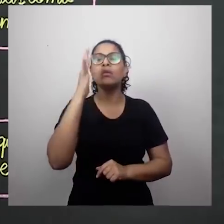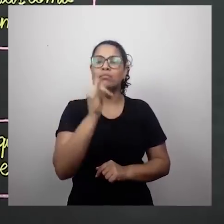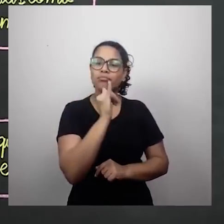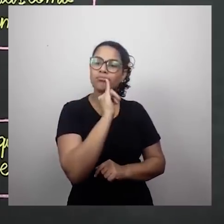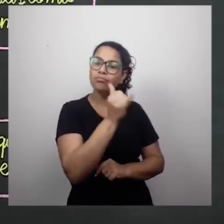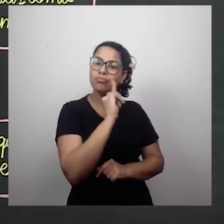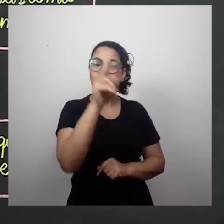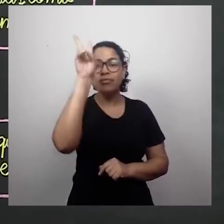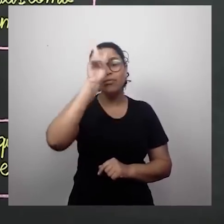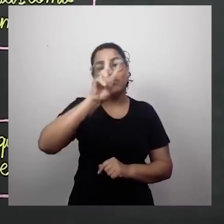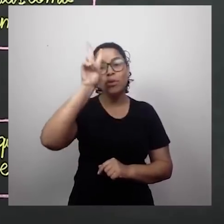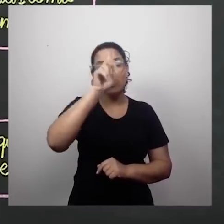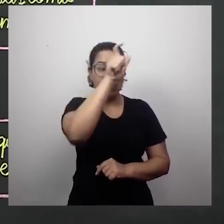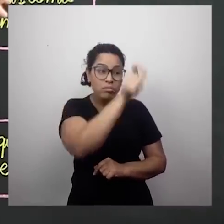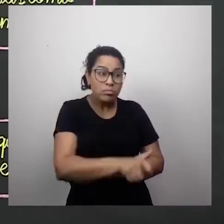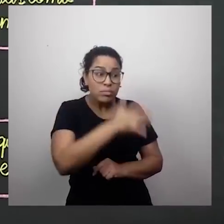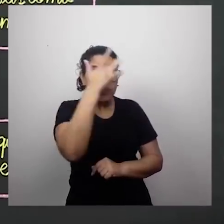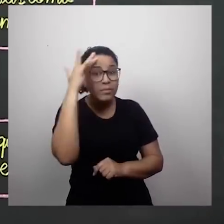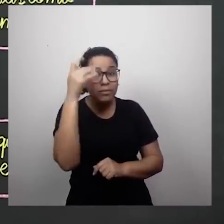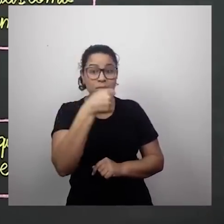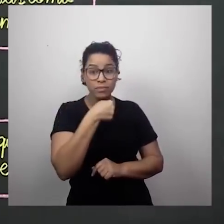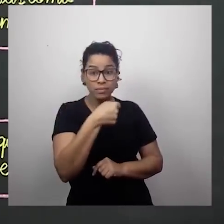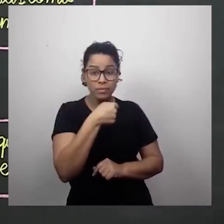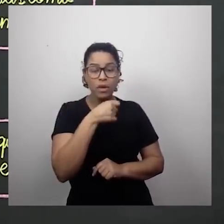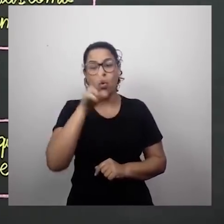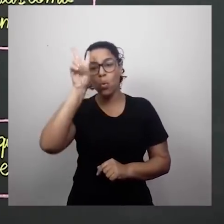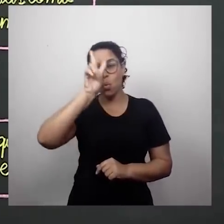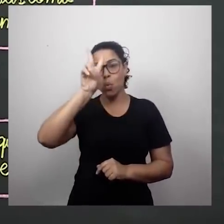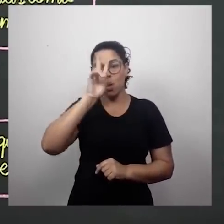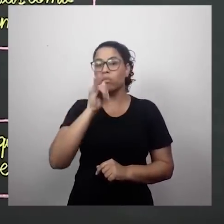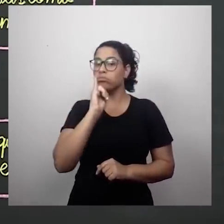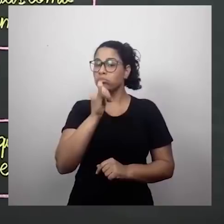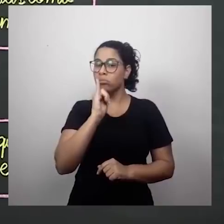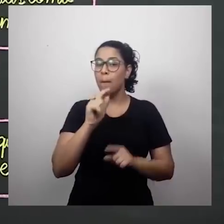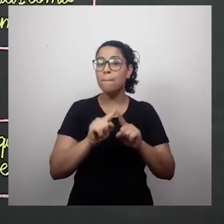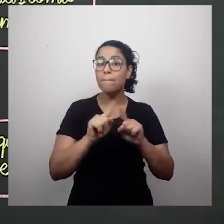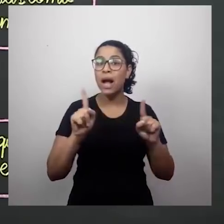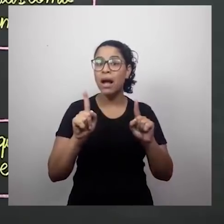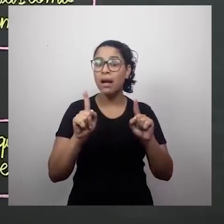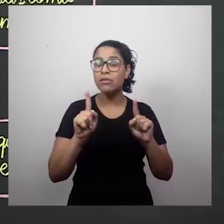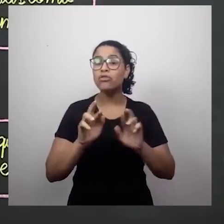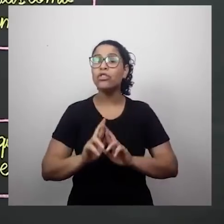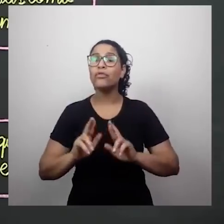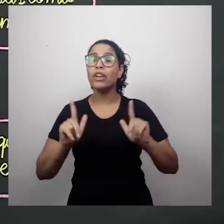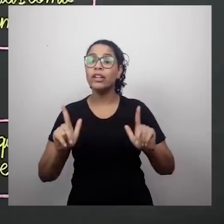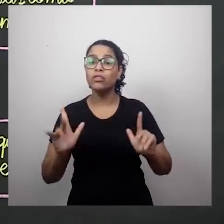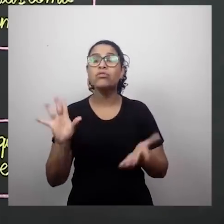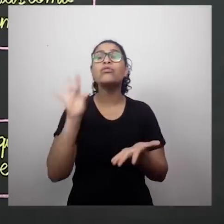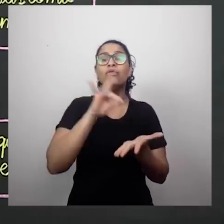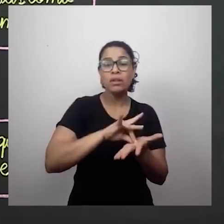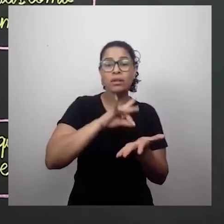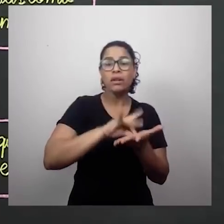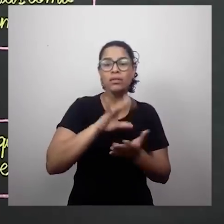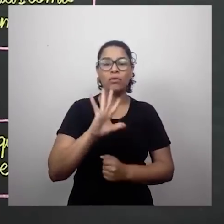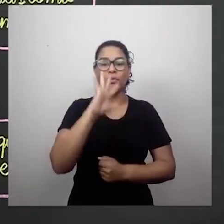também conte uma história. O jornalista é um contador de histórias, no entanto, são histórias reais e não